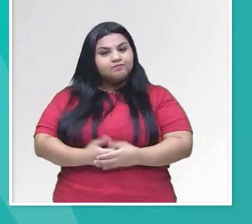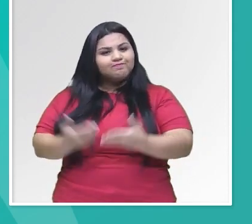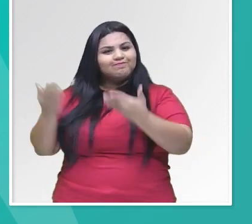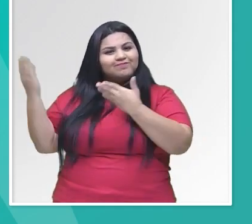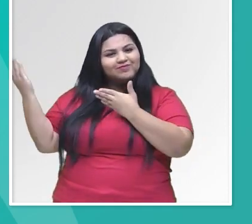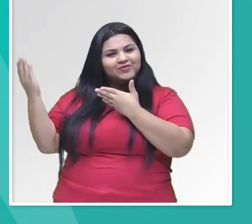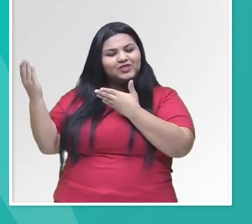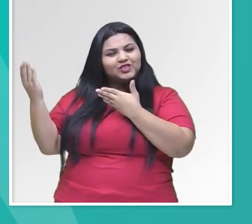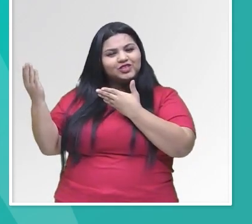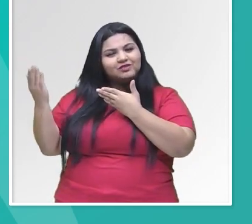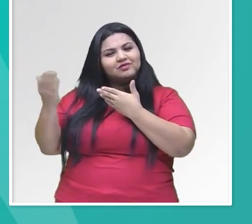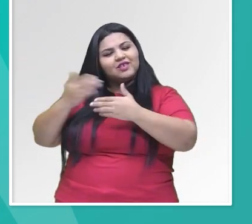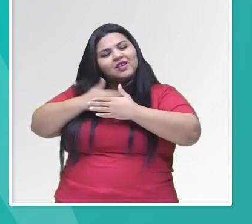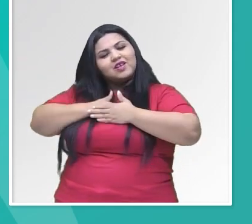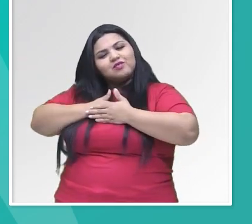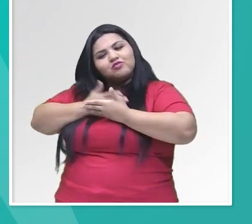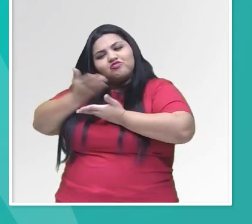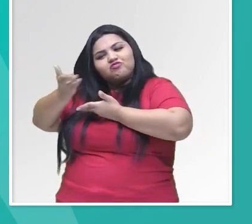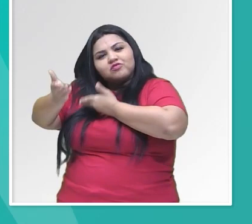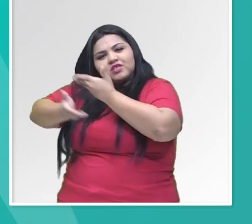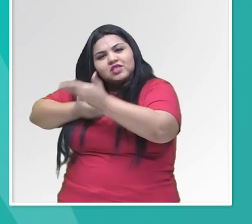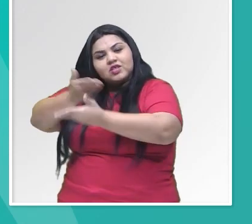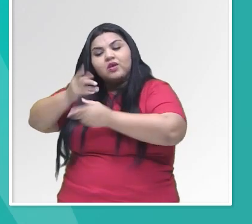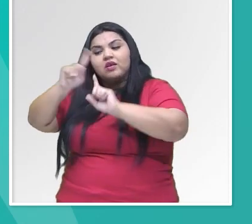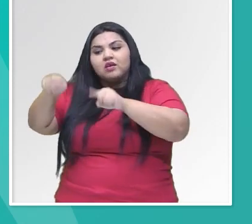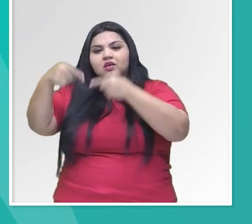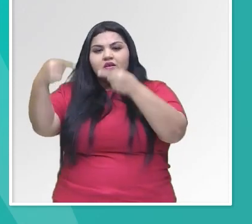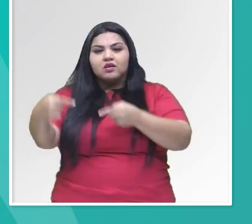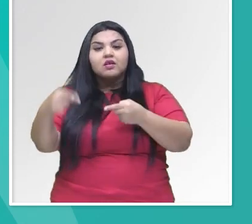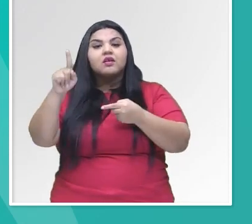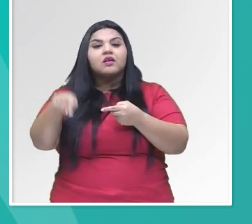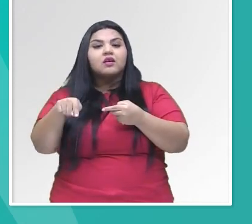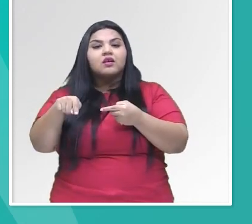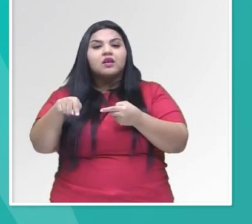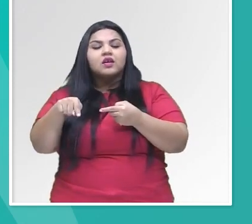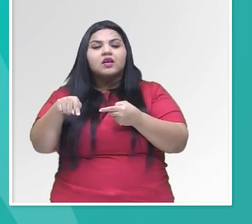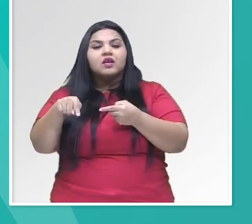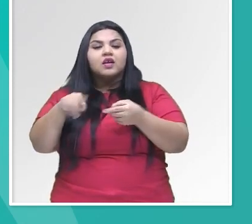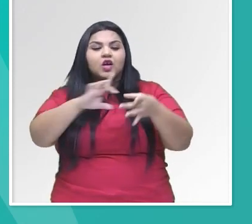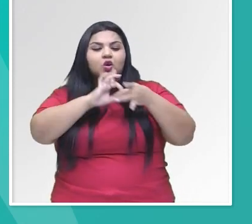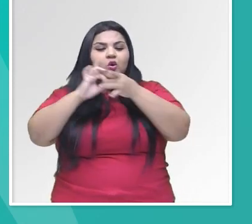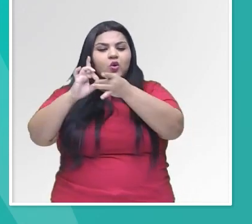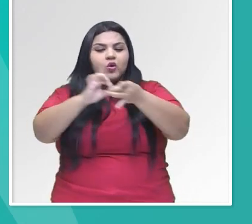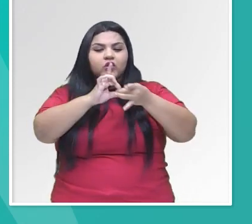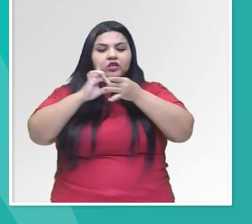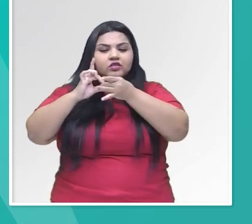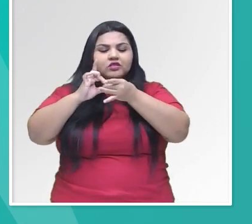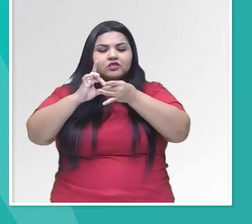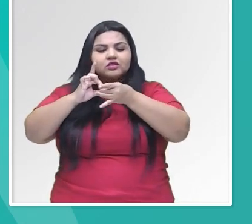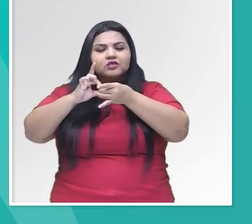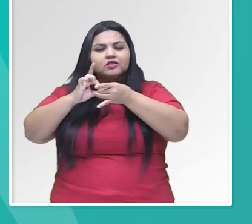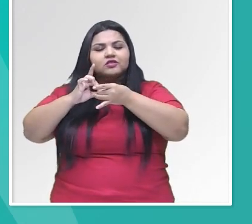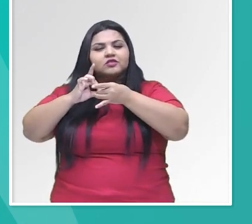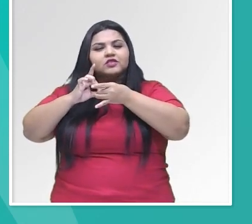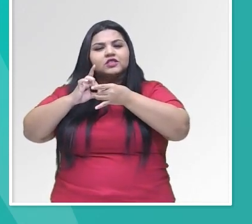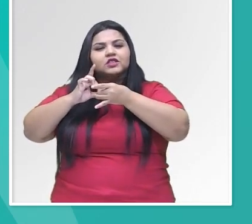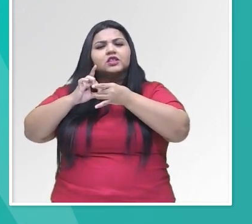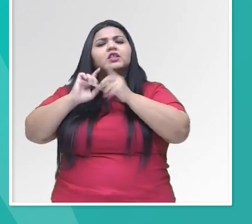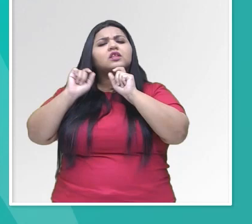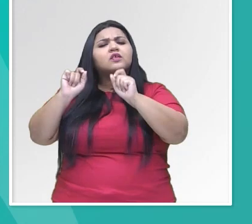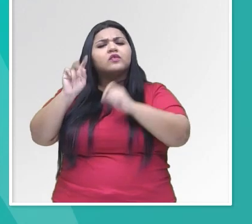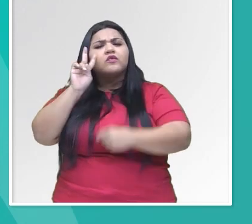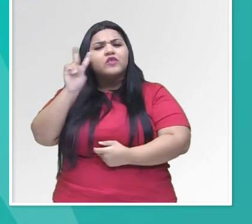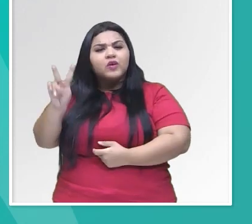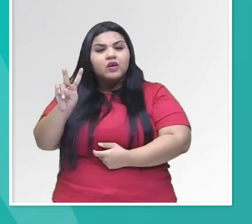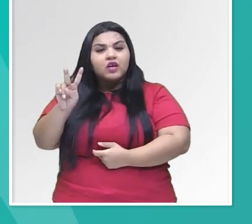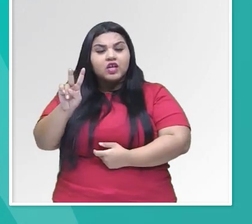gera gentileza. O desafio é a corrente da gentileza. Quem de vocês já assistiu aquele